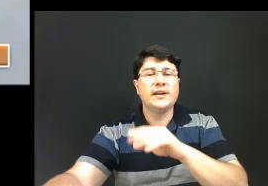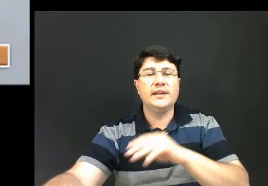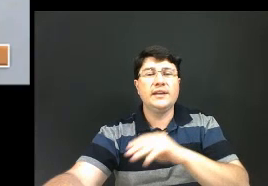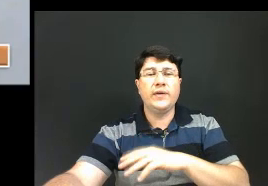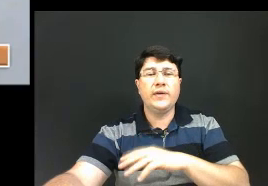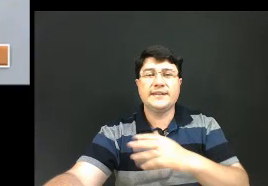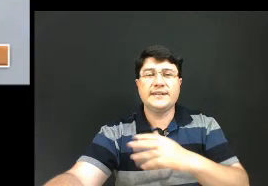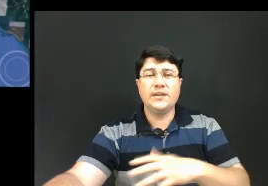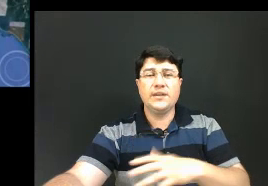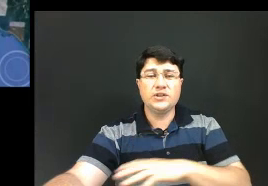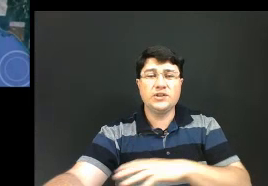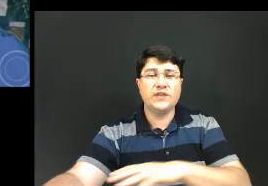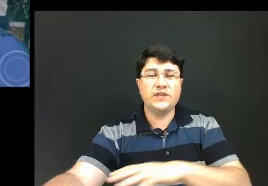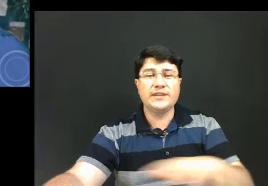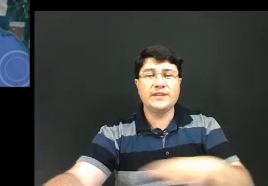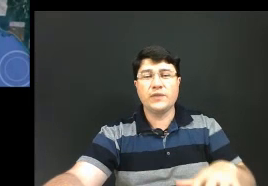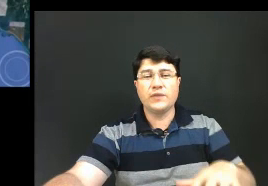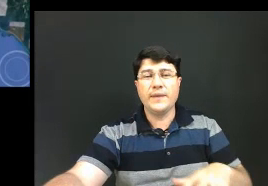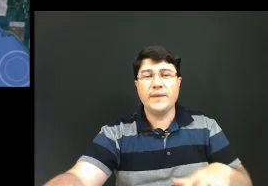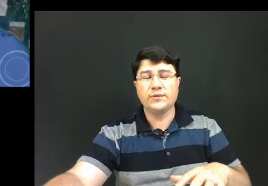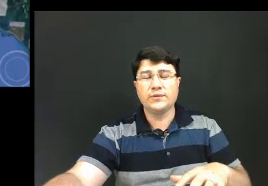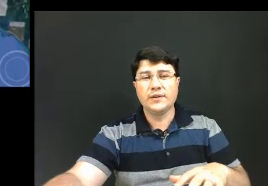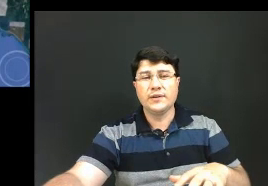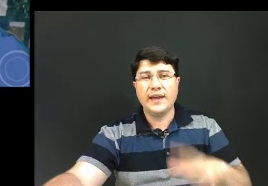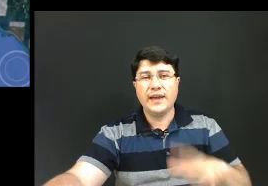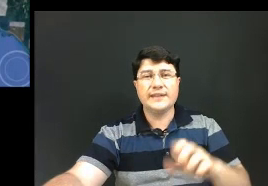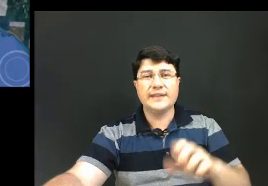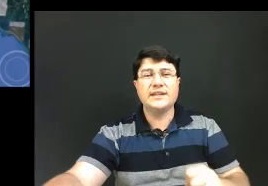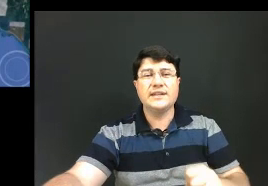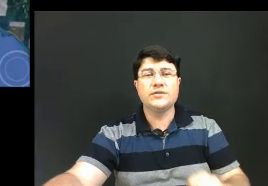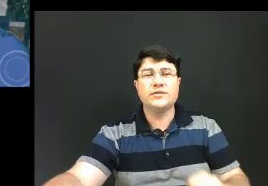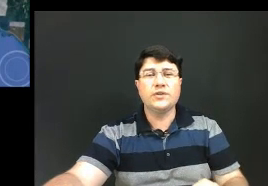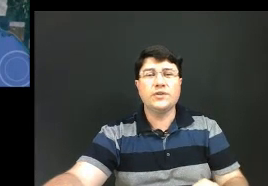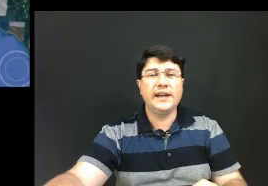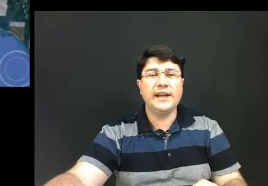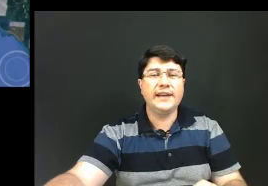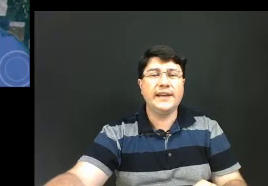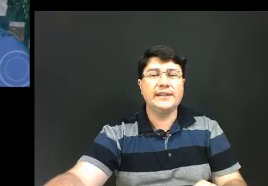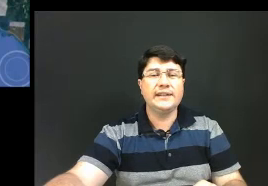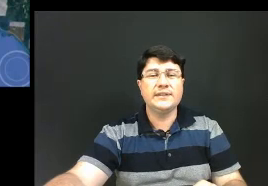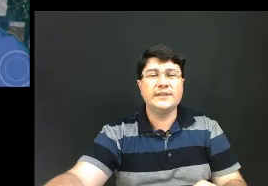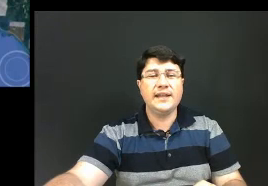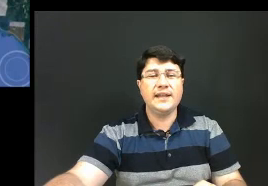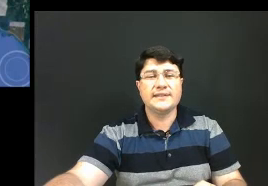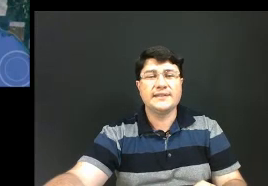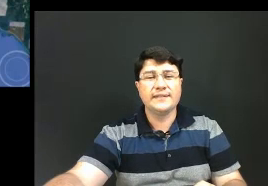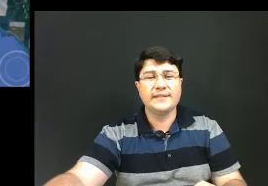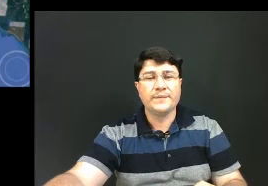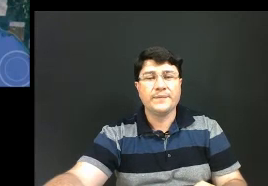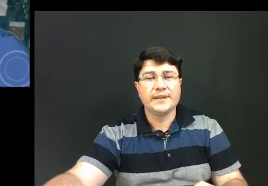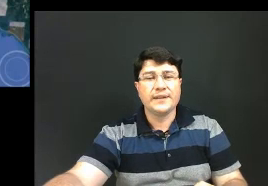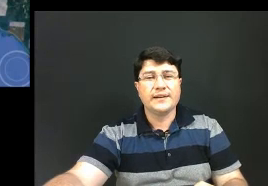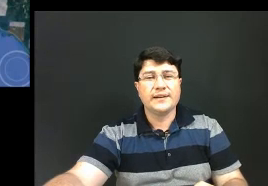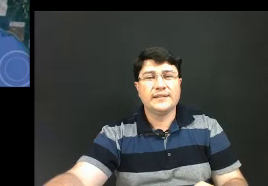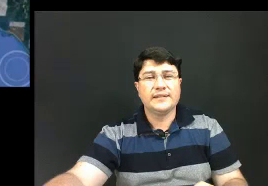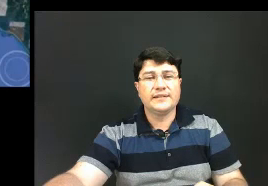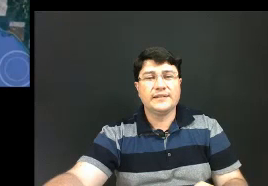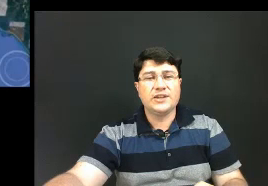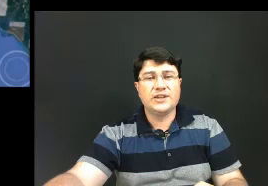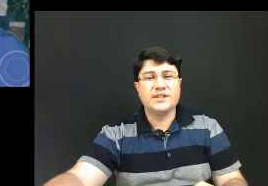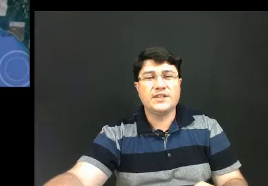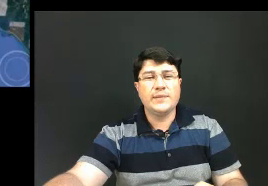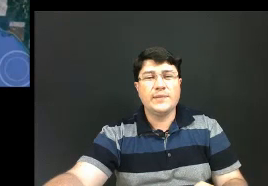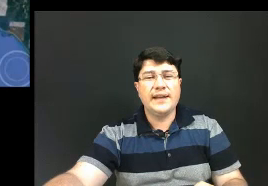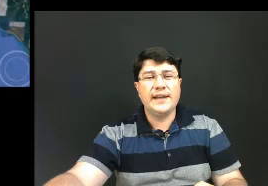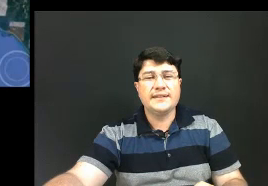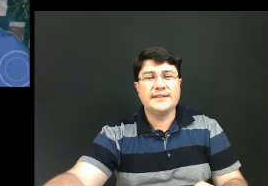intermediários. Então, é assim que quando a gente fala de deslocamento, é assim que funciona a regra na língua de sinais.